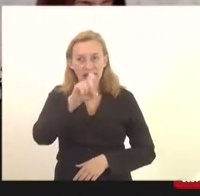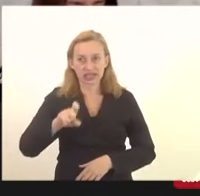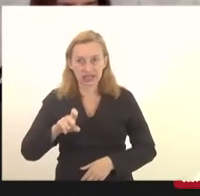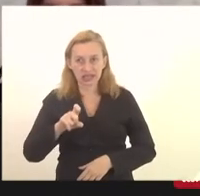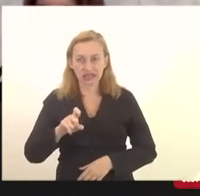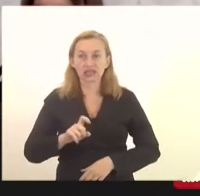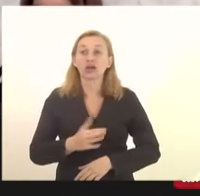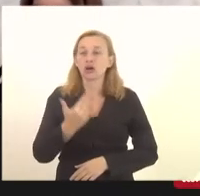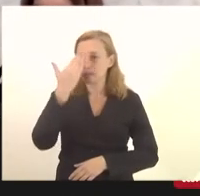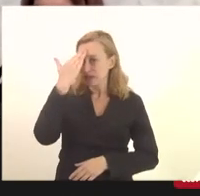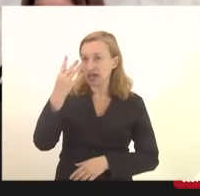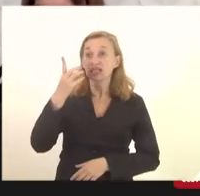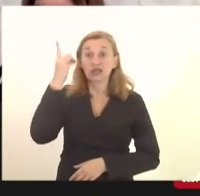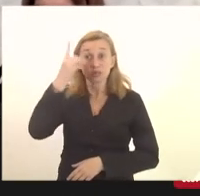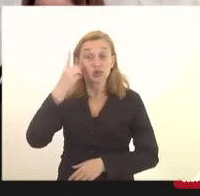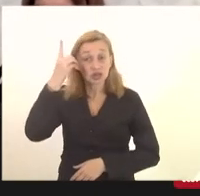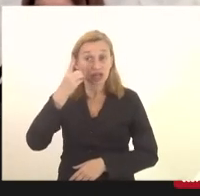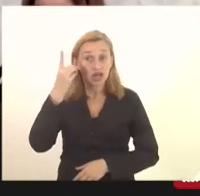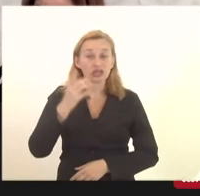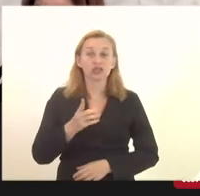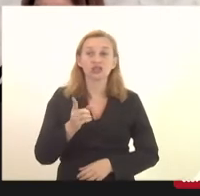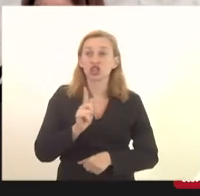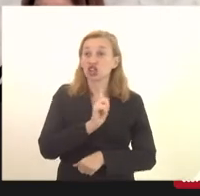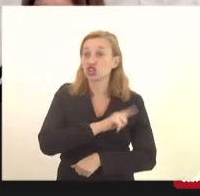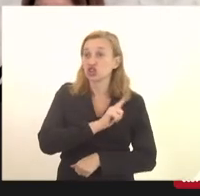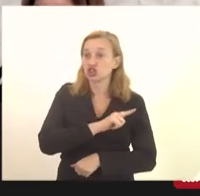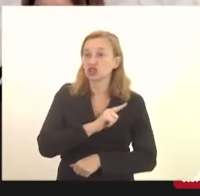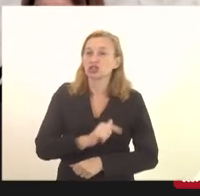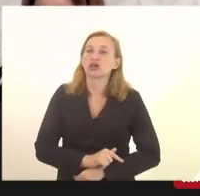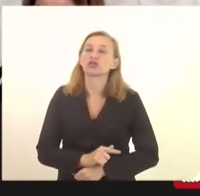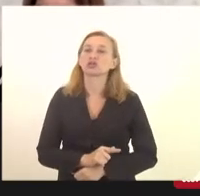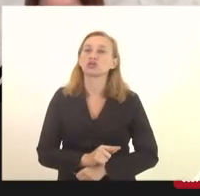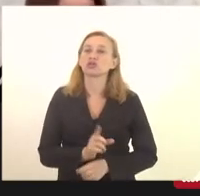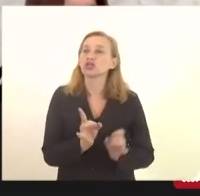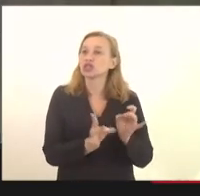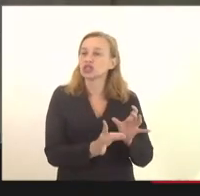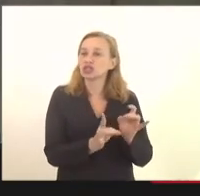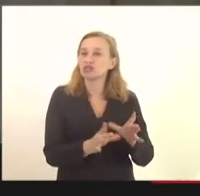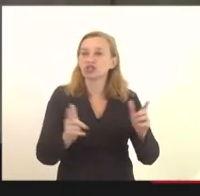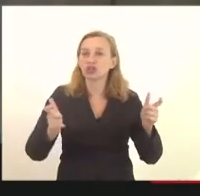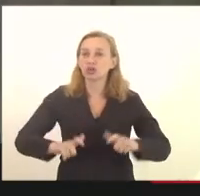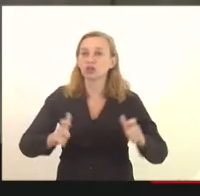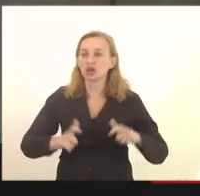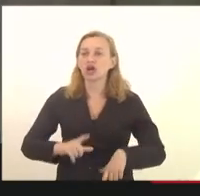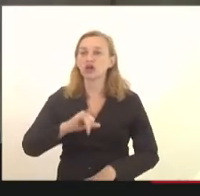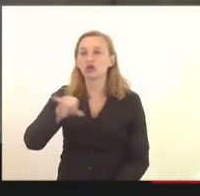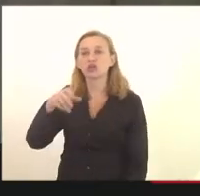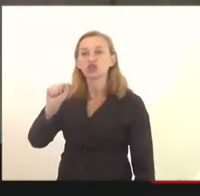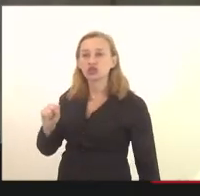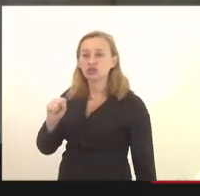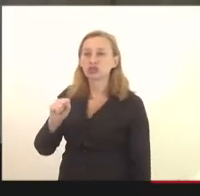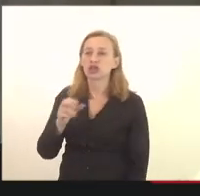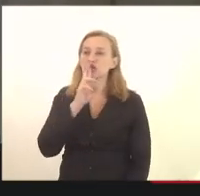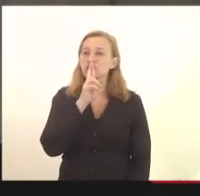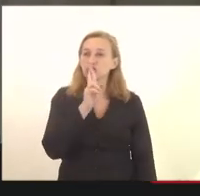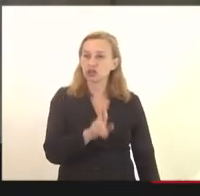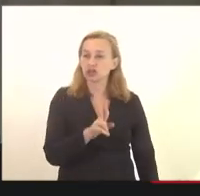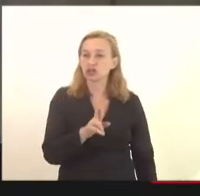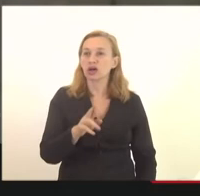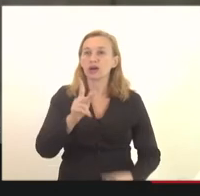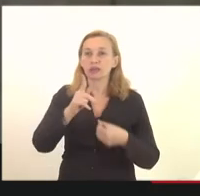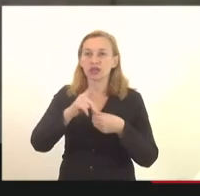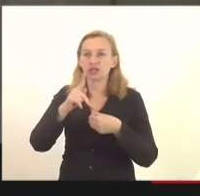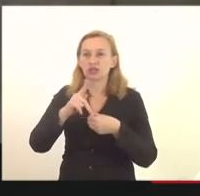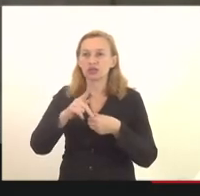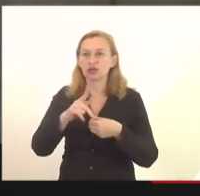Obrigado, deputado. Com relação à gestão dos fornecedores locais, assim como o Jonas respondeu, acredito que a Petrobras,